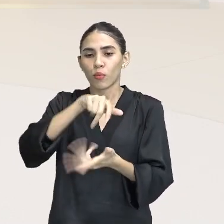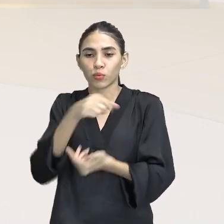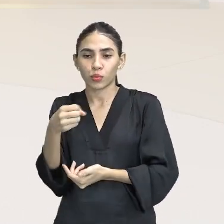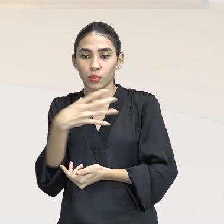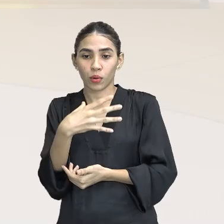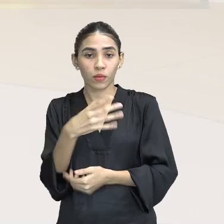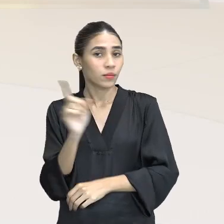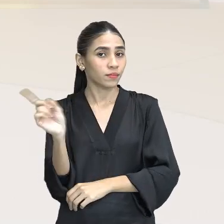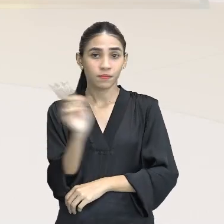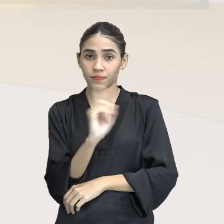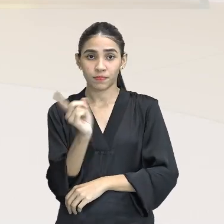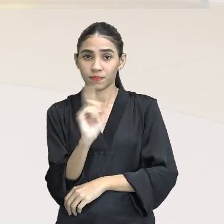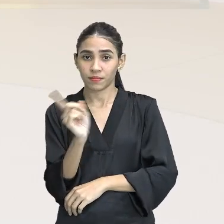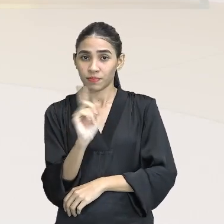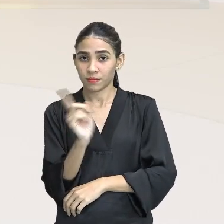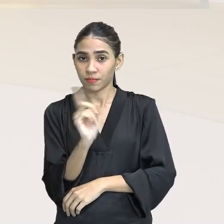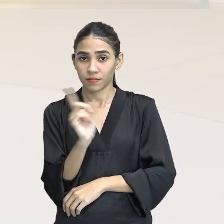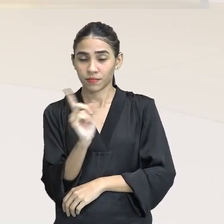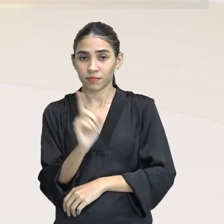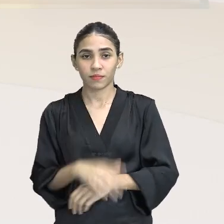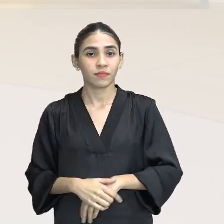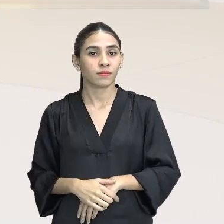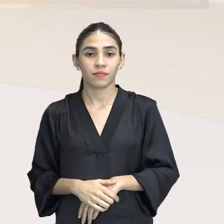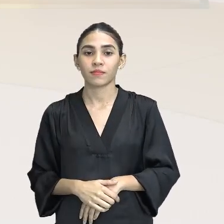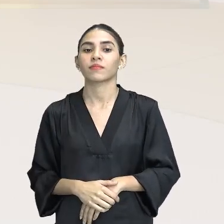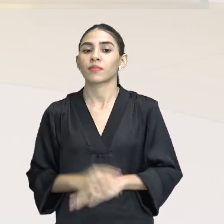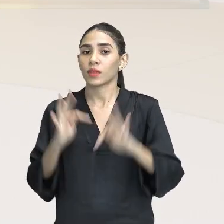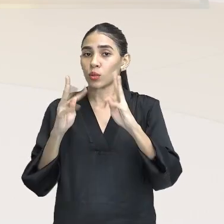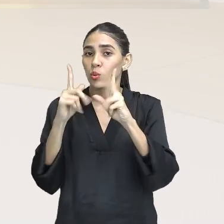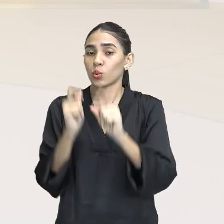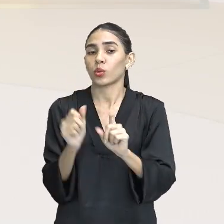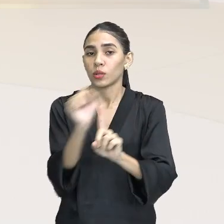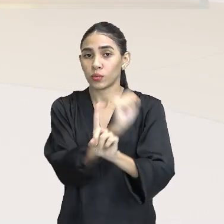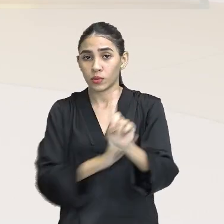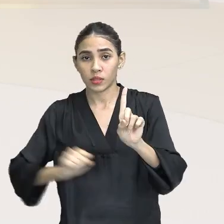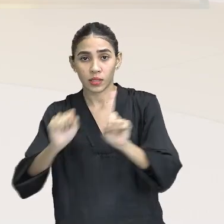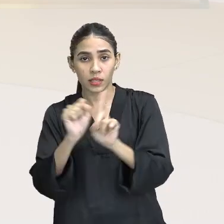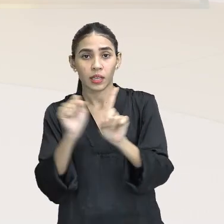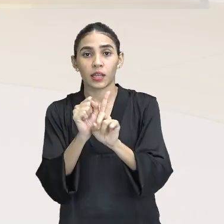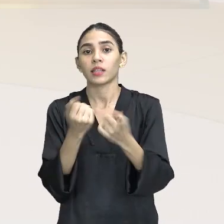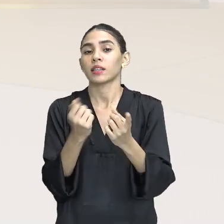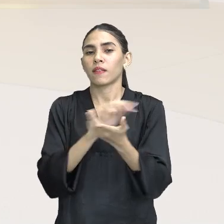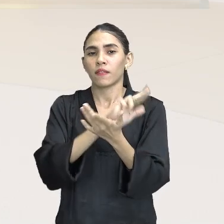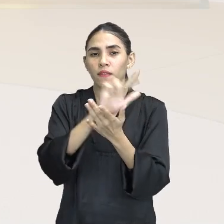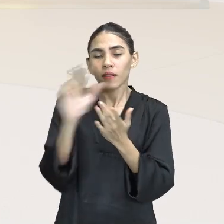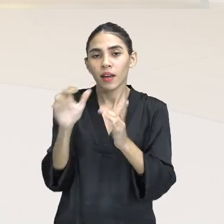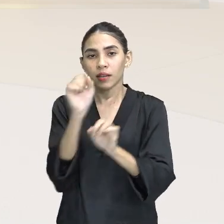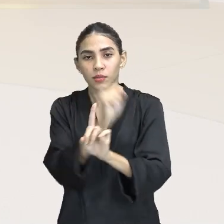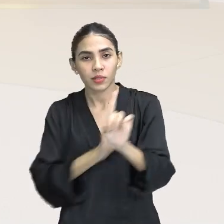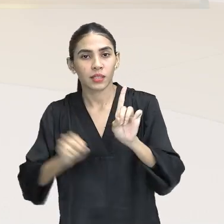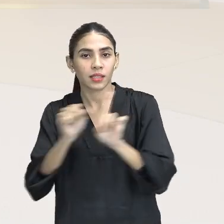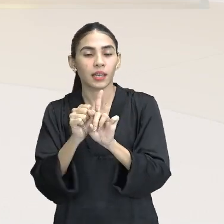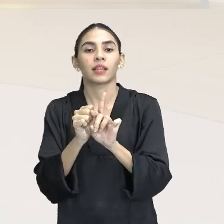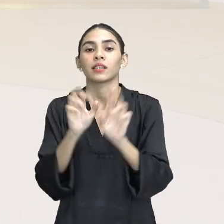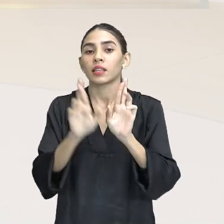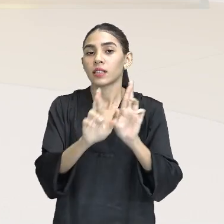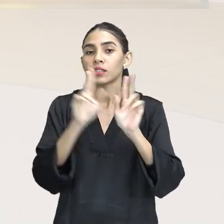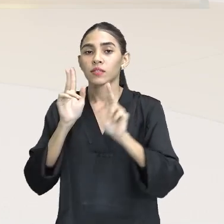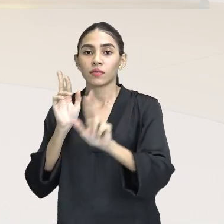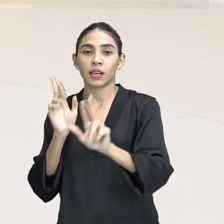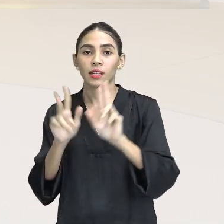moderno. Não é bem assim, tá? Não é assim, não? Em todas as sociedades, em várias sociedades, em